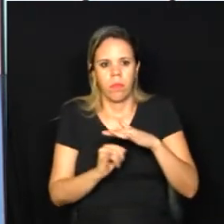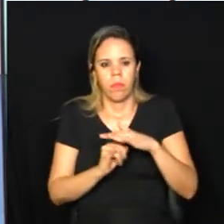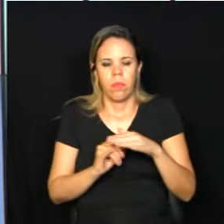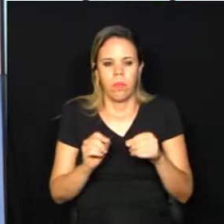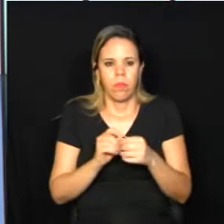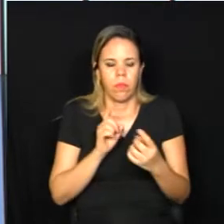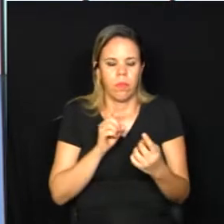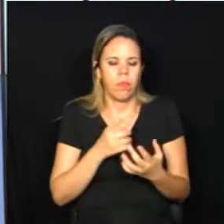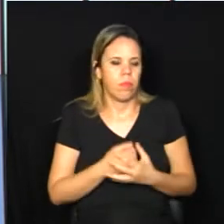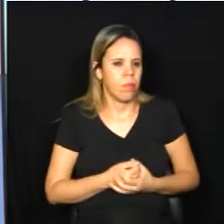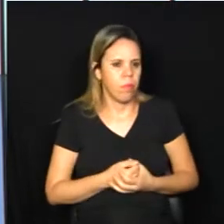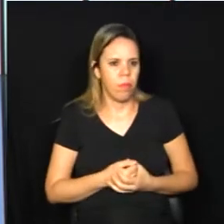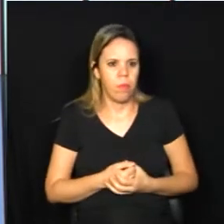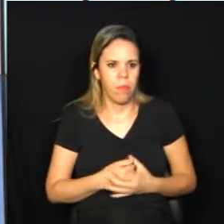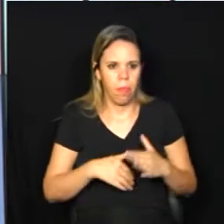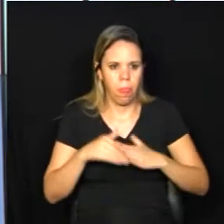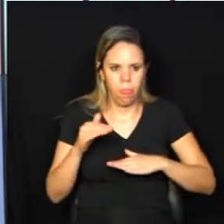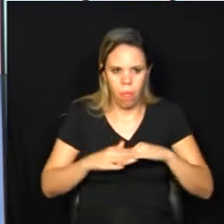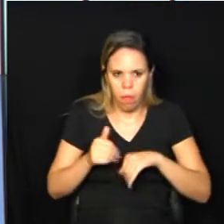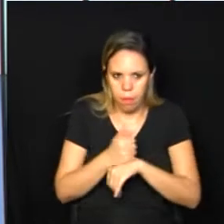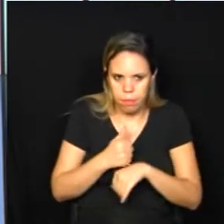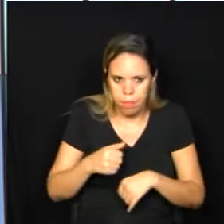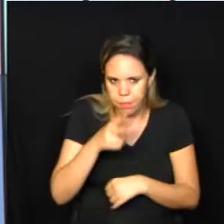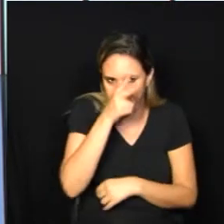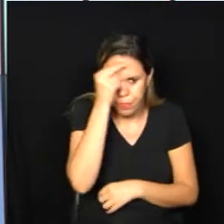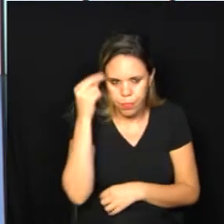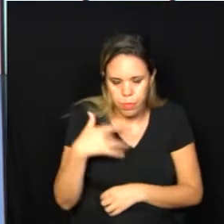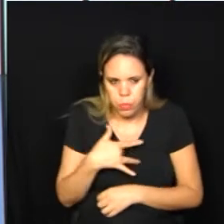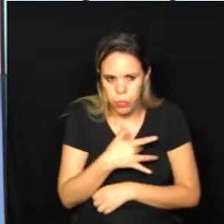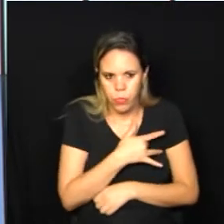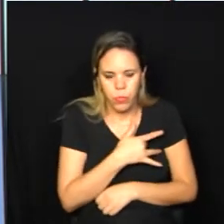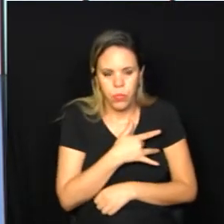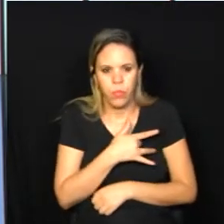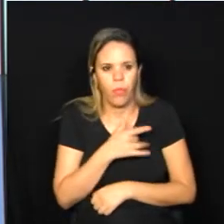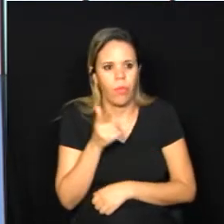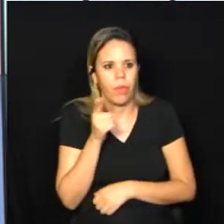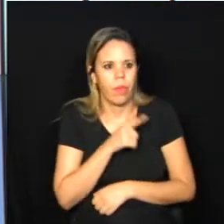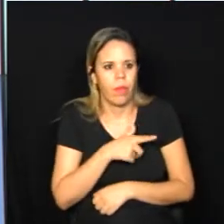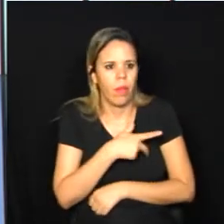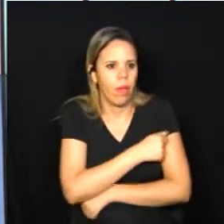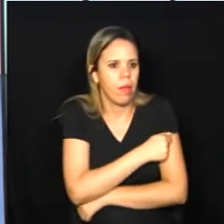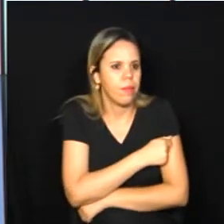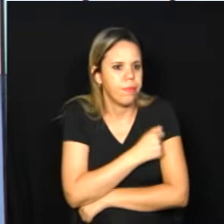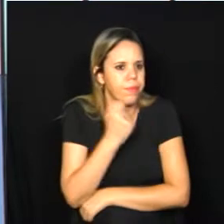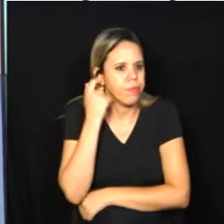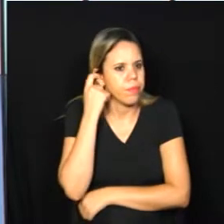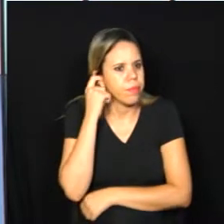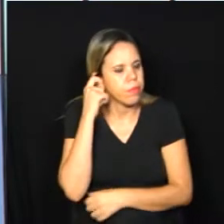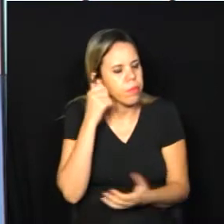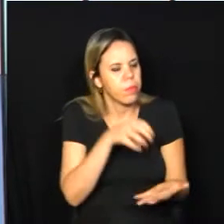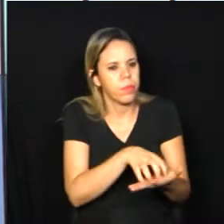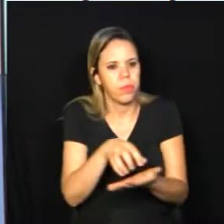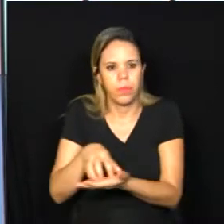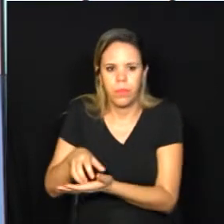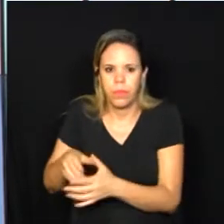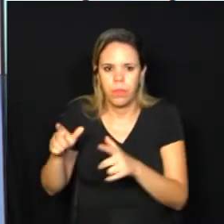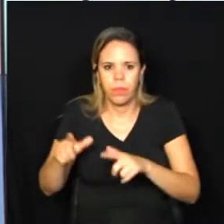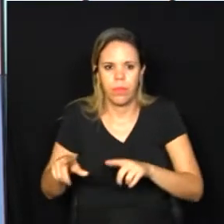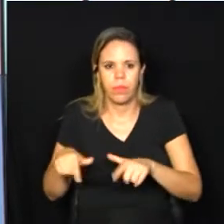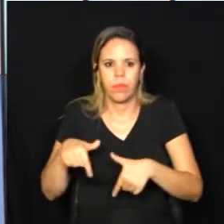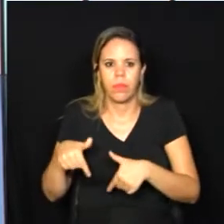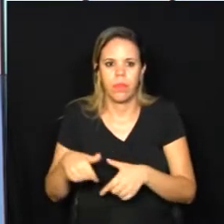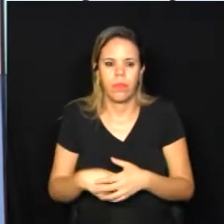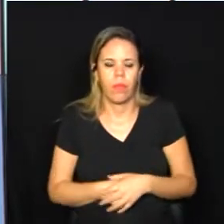forem atendidos. Os profissionais da rede municipal de saúde vão ser vacinados nas unidades onde